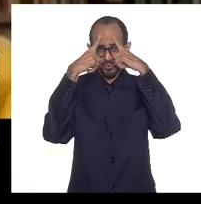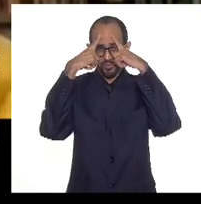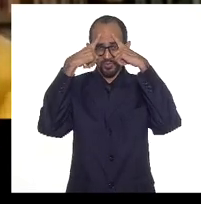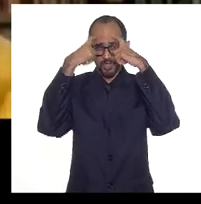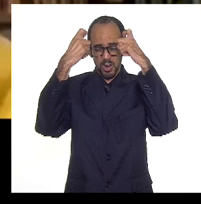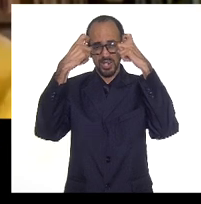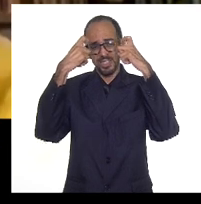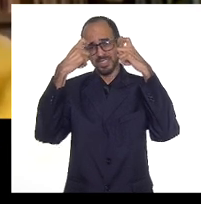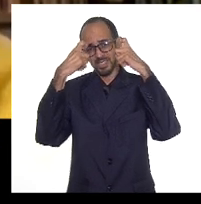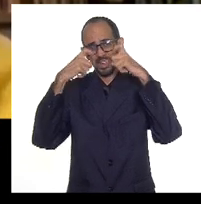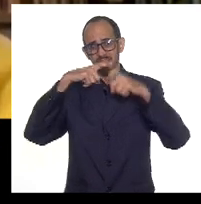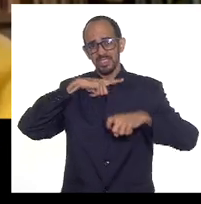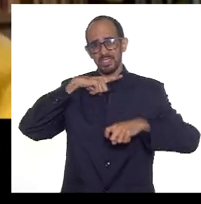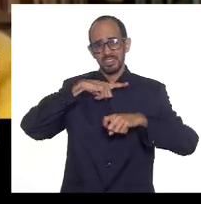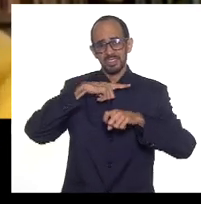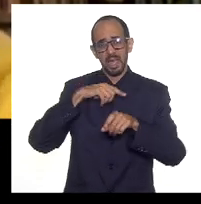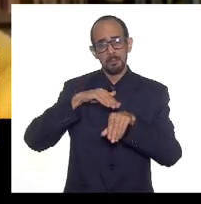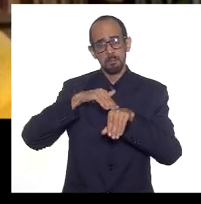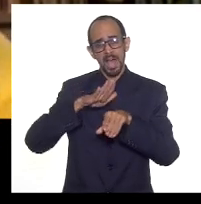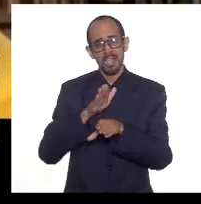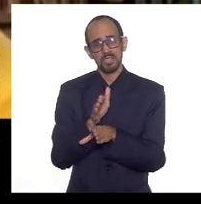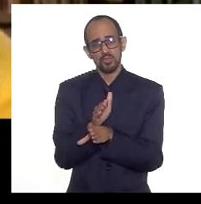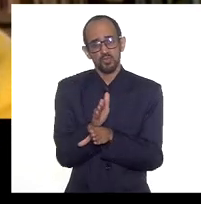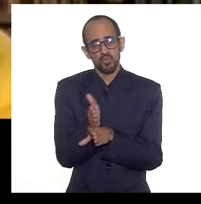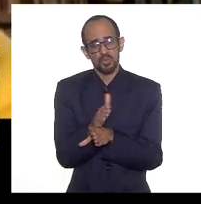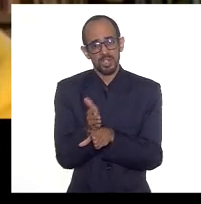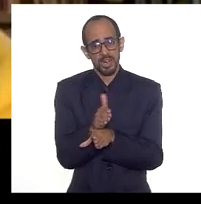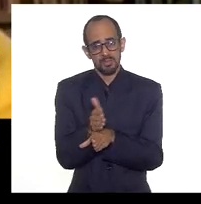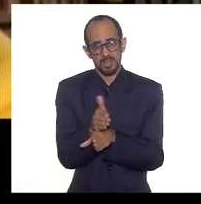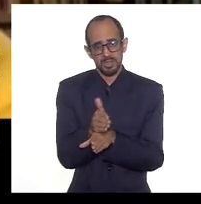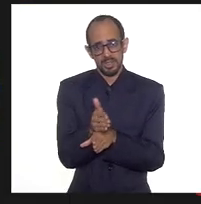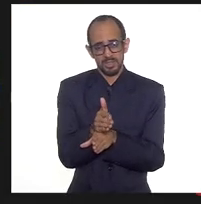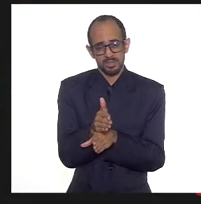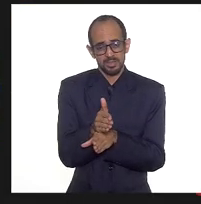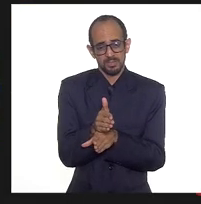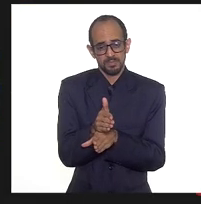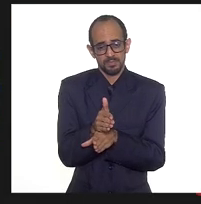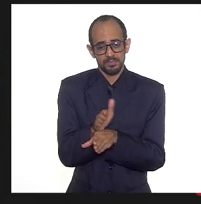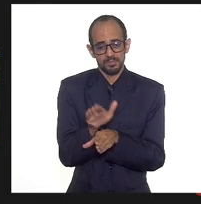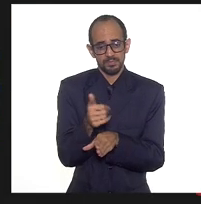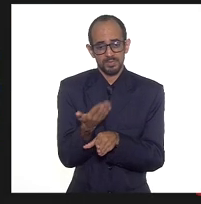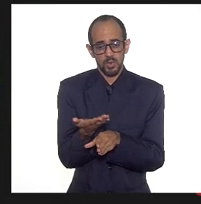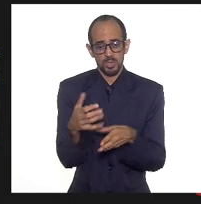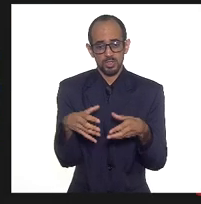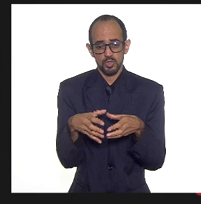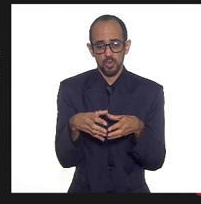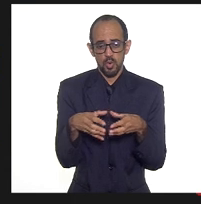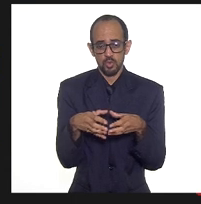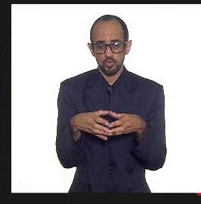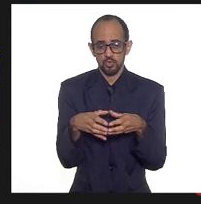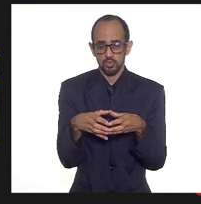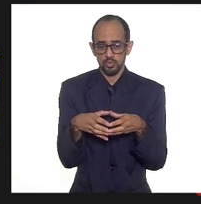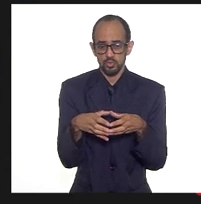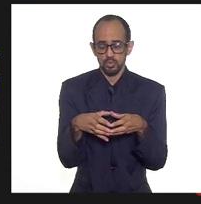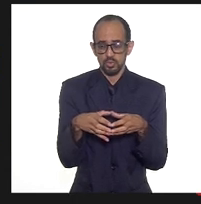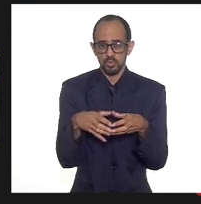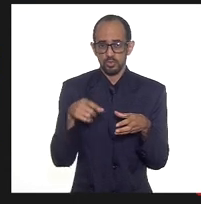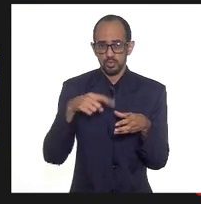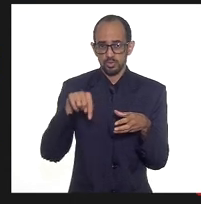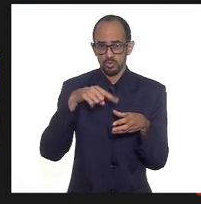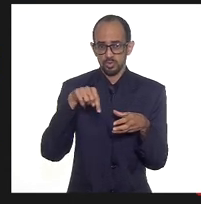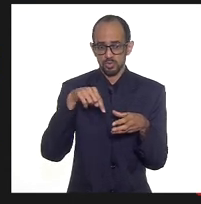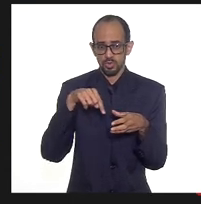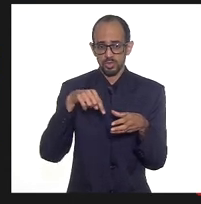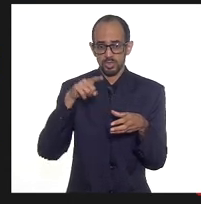de maior vulnerabilidade. Quer dizer, esses conjuntos como é uma tradição, né, na